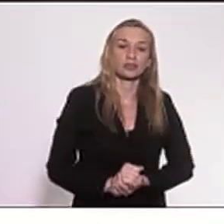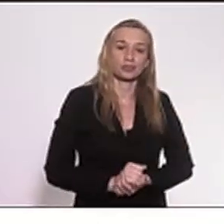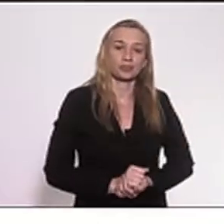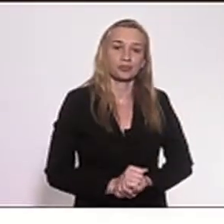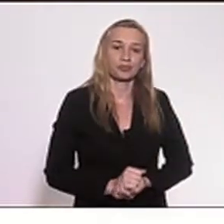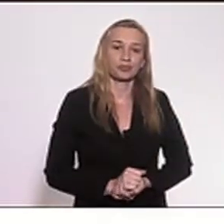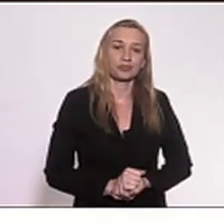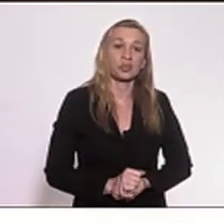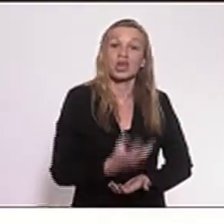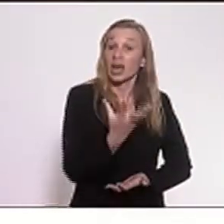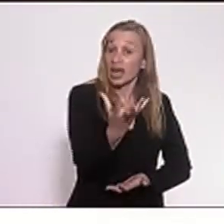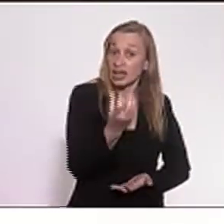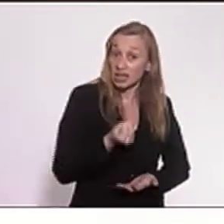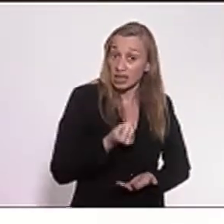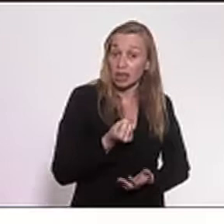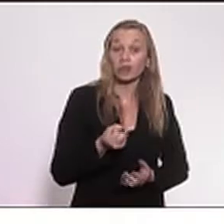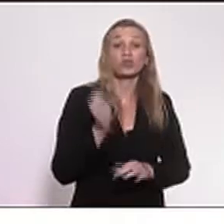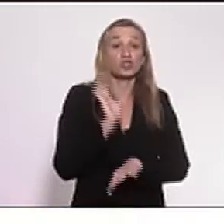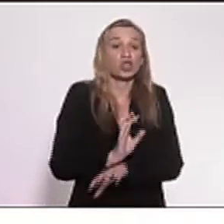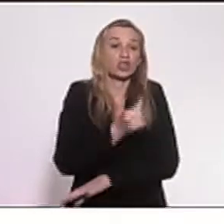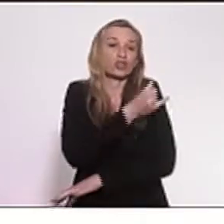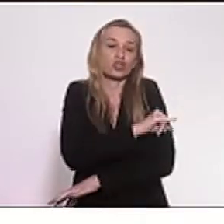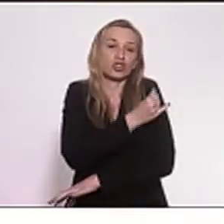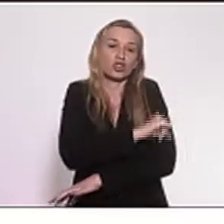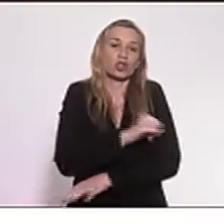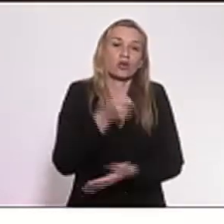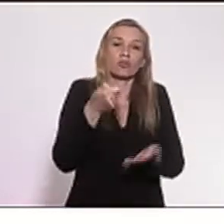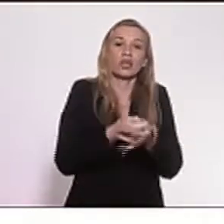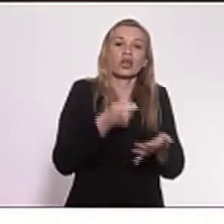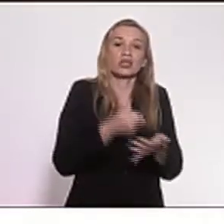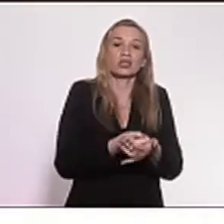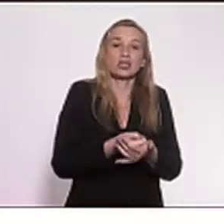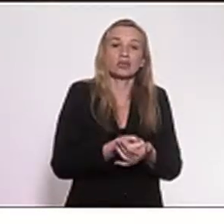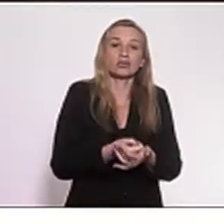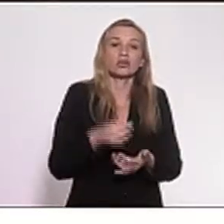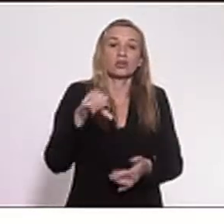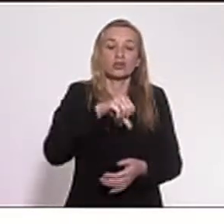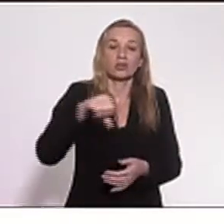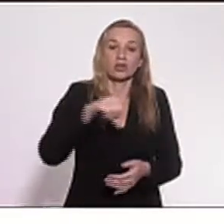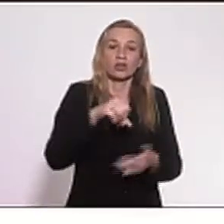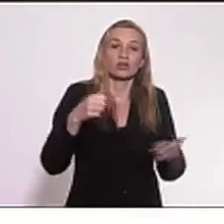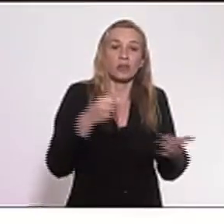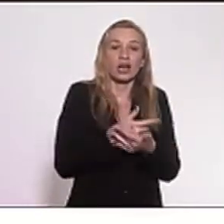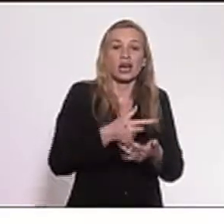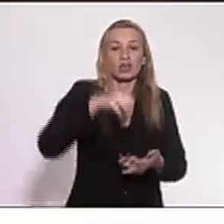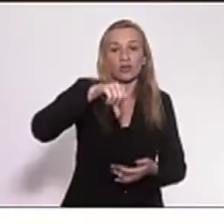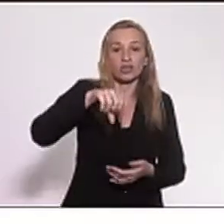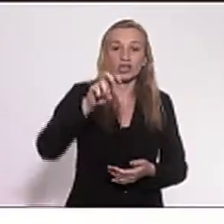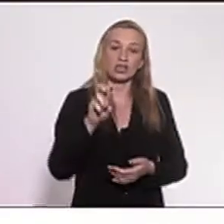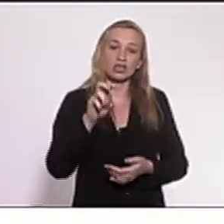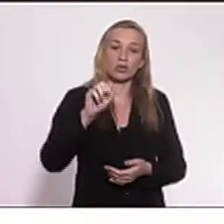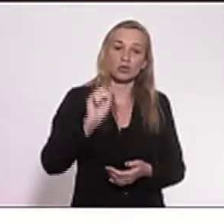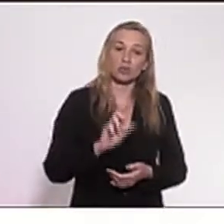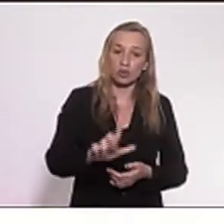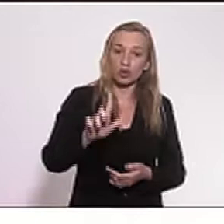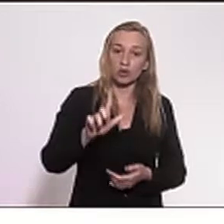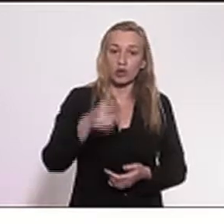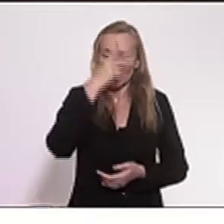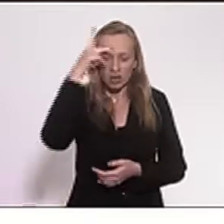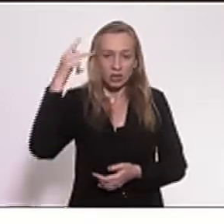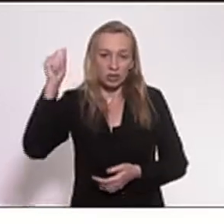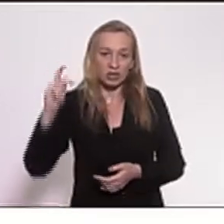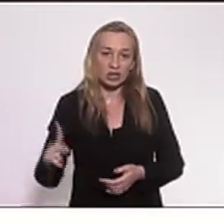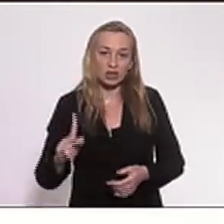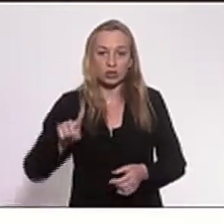Previdência recebe do Estado do Rio de Janeiro a obrigação, em 99, de pagar 95 mil aposentadorias e, nos